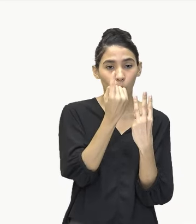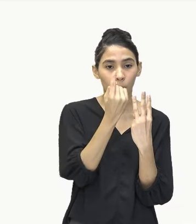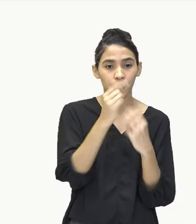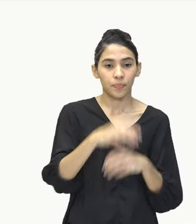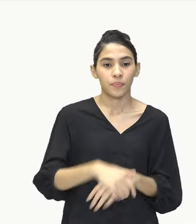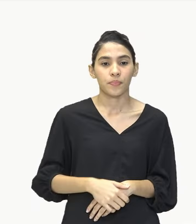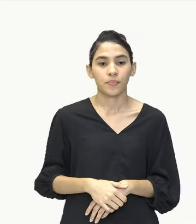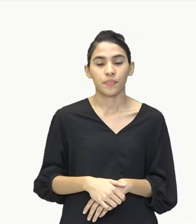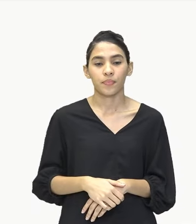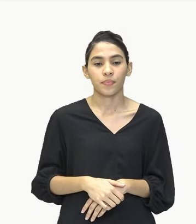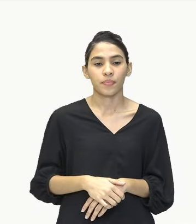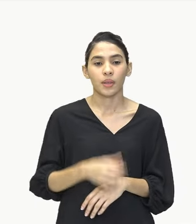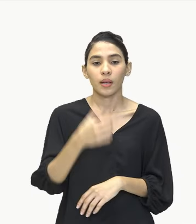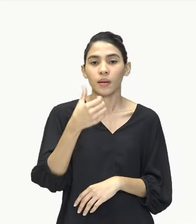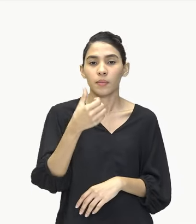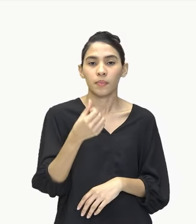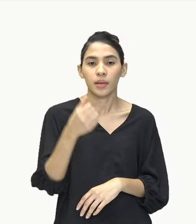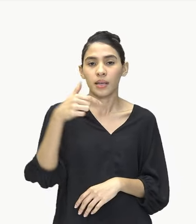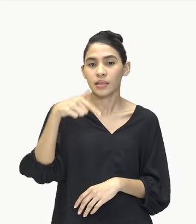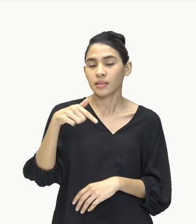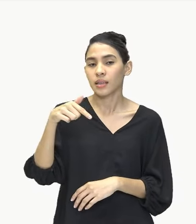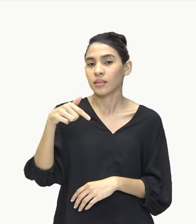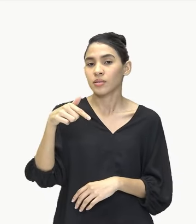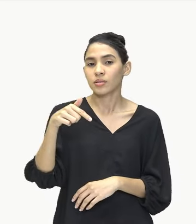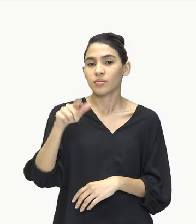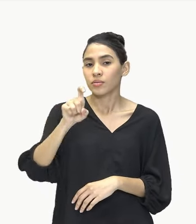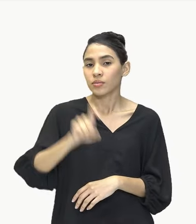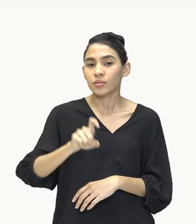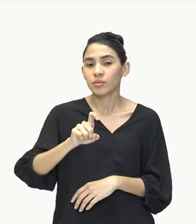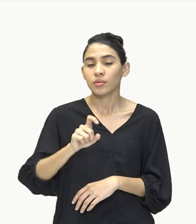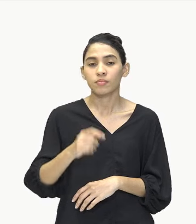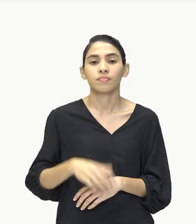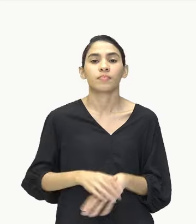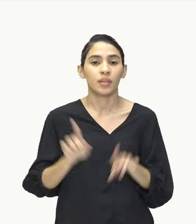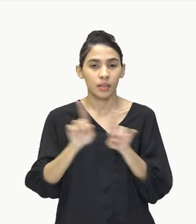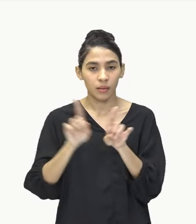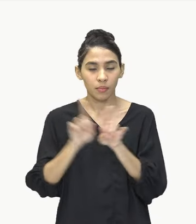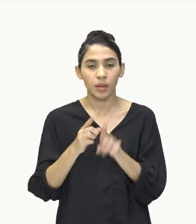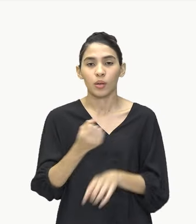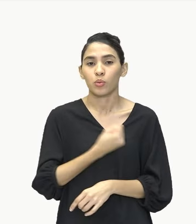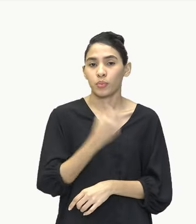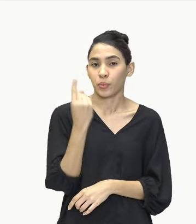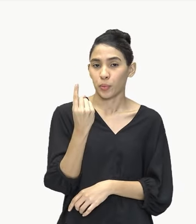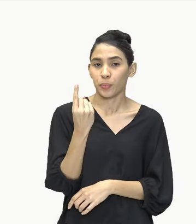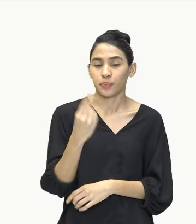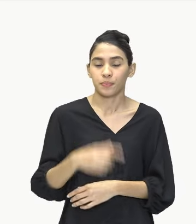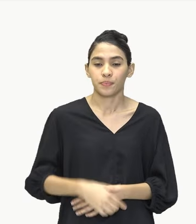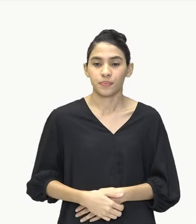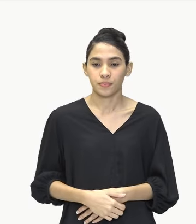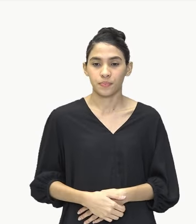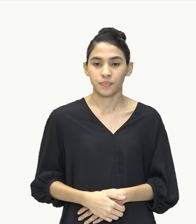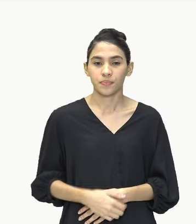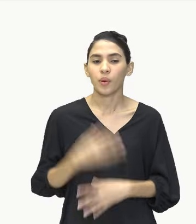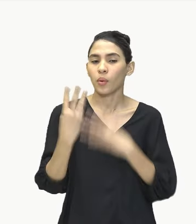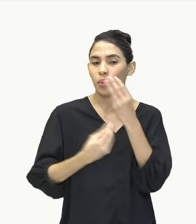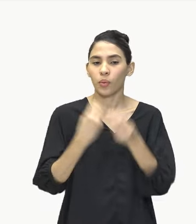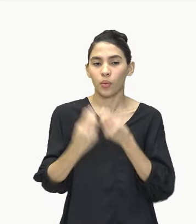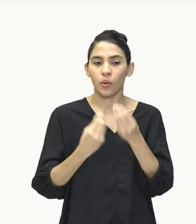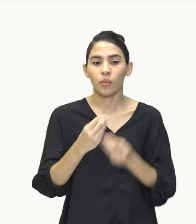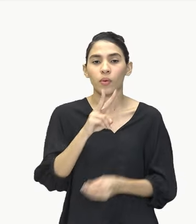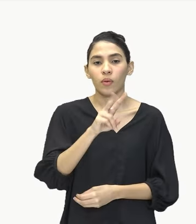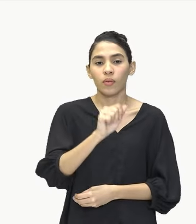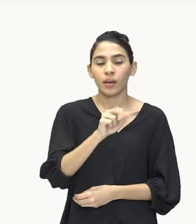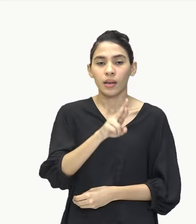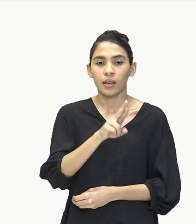é o expoente da variável no 67x? Também é 1. Como a variável,